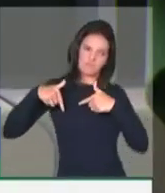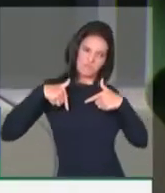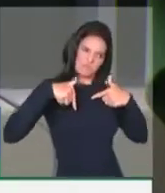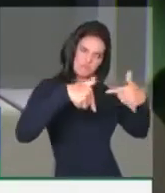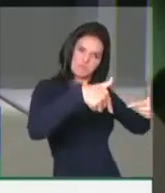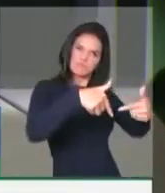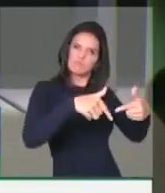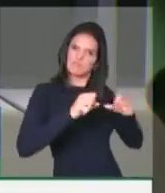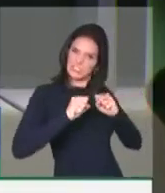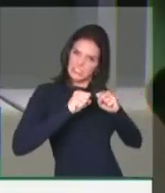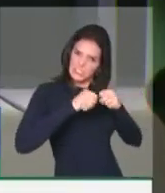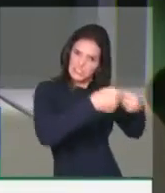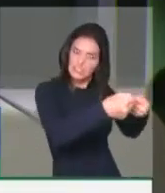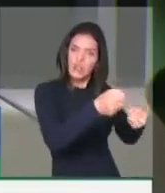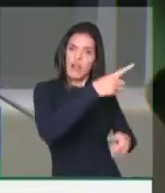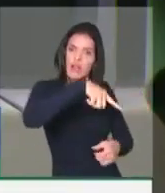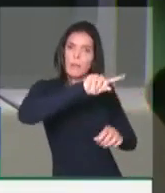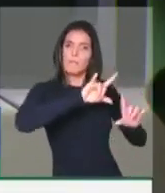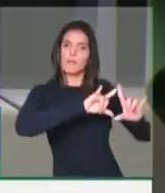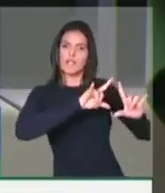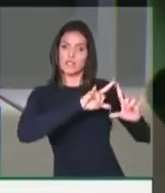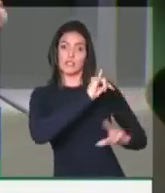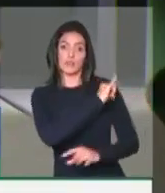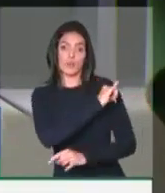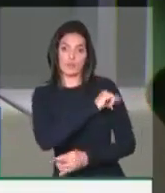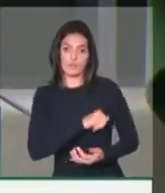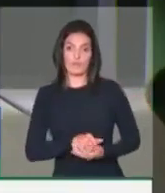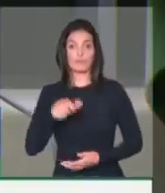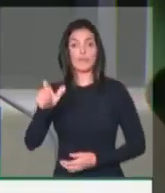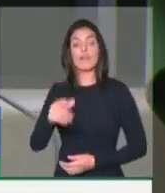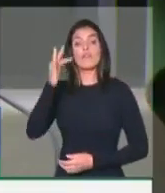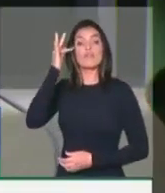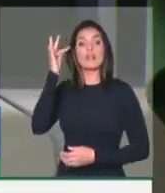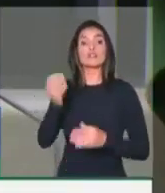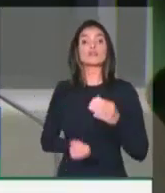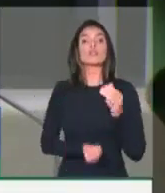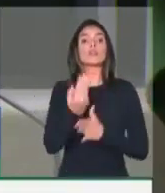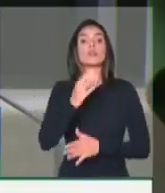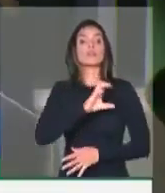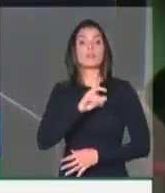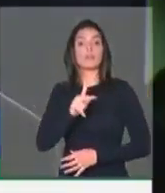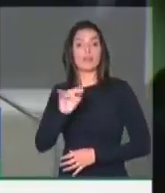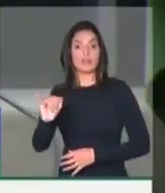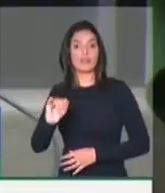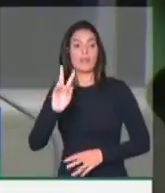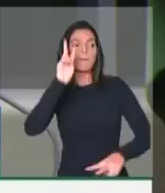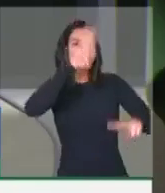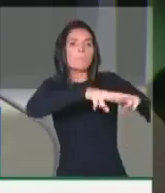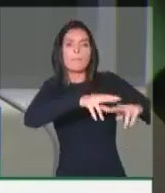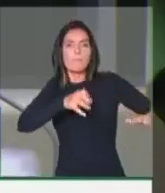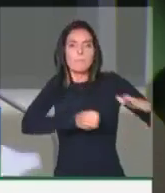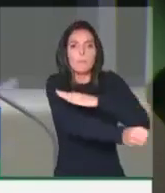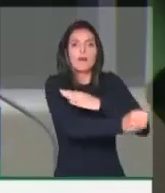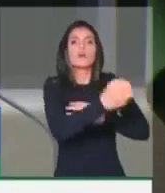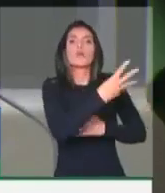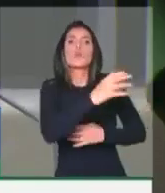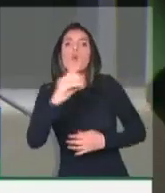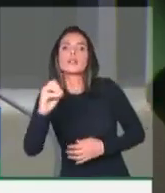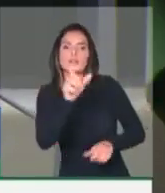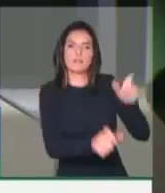Janeiro. Fez uma CPI que prendeu mais de 400, apresentou